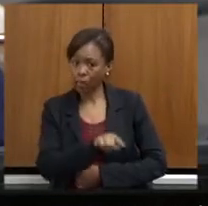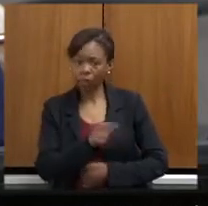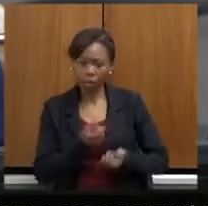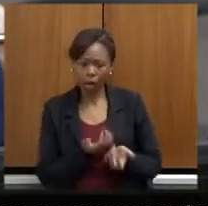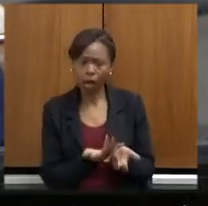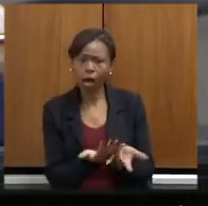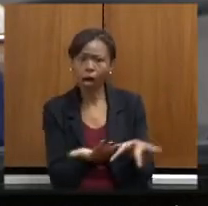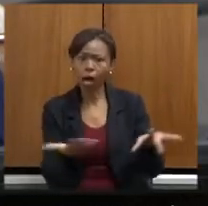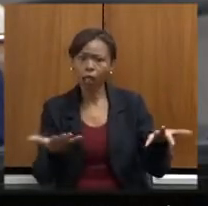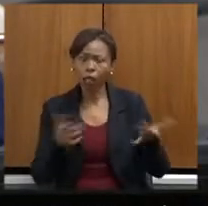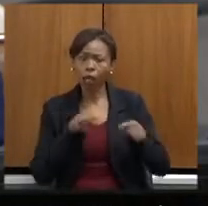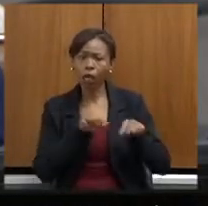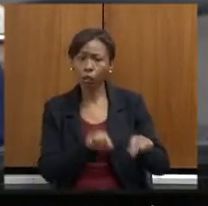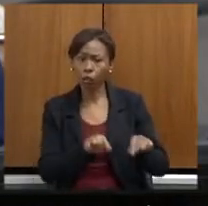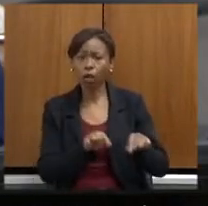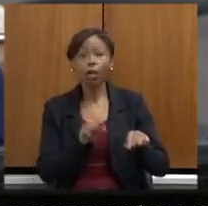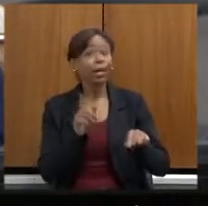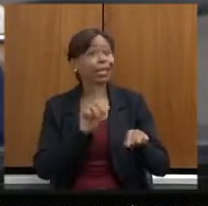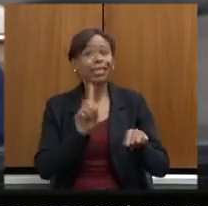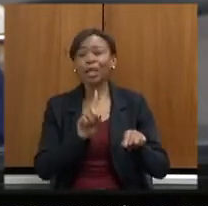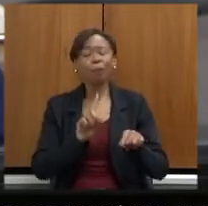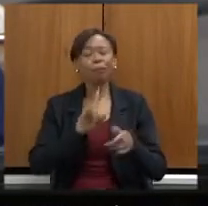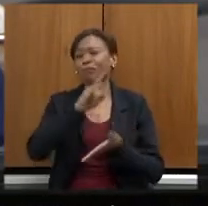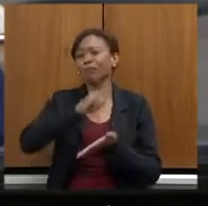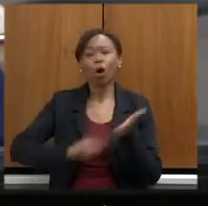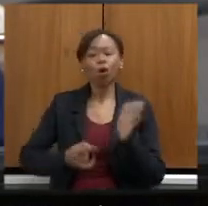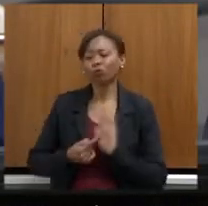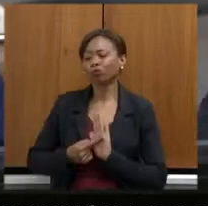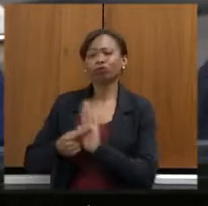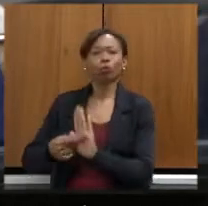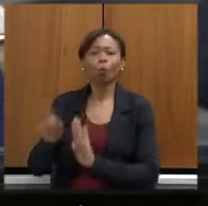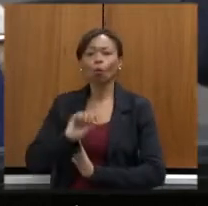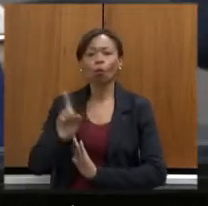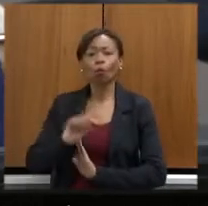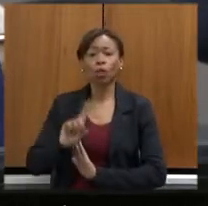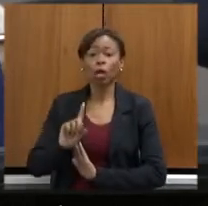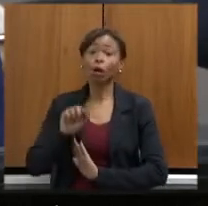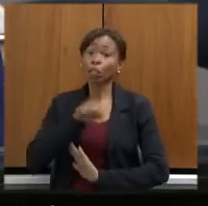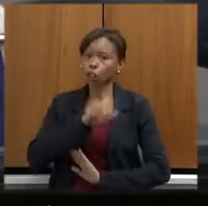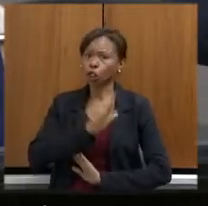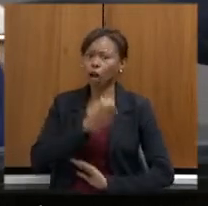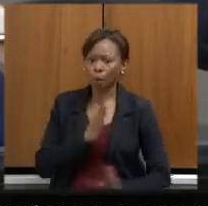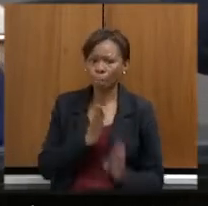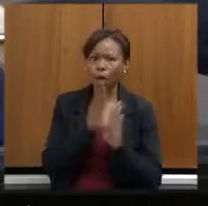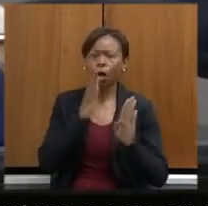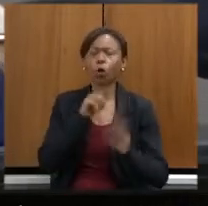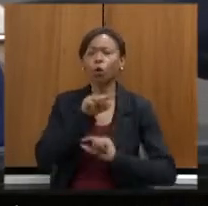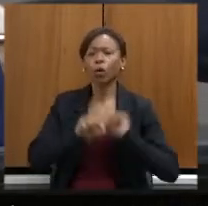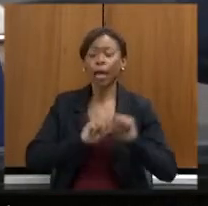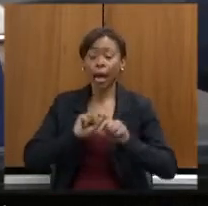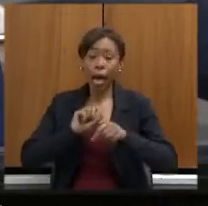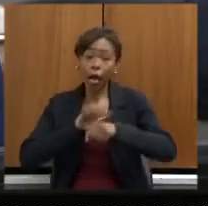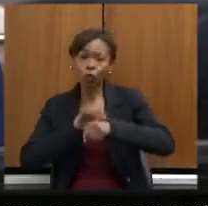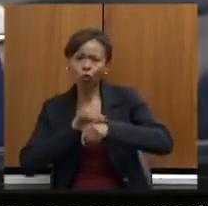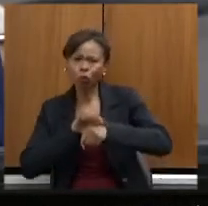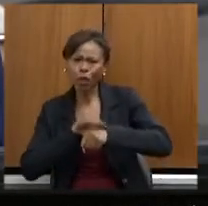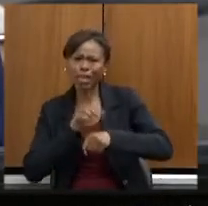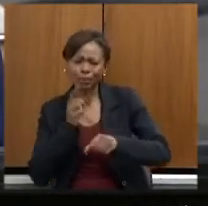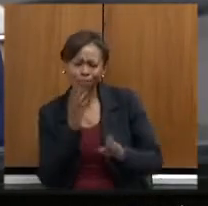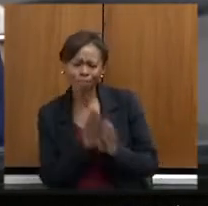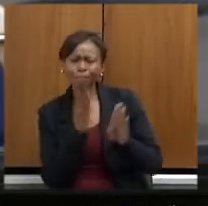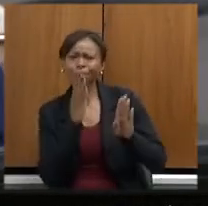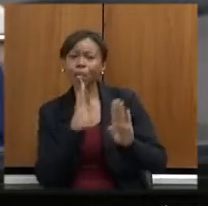laudo que tem que acompanhar para o frigorífico que ele já detectou que essa doença existe que já fez um acompanhamento